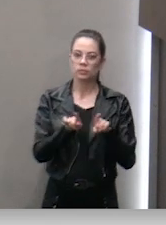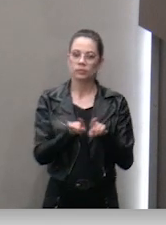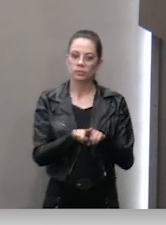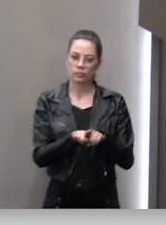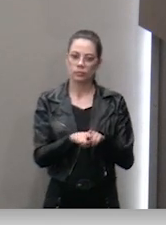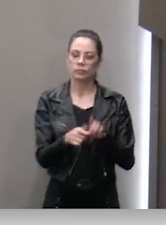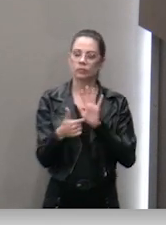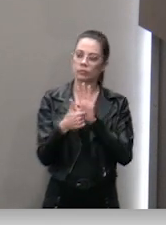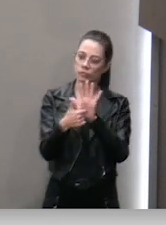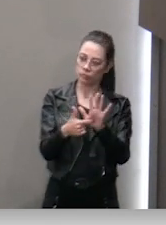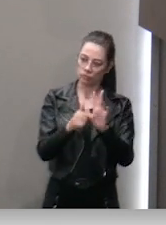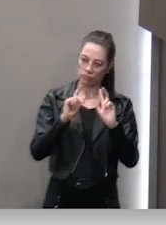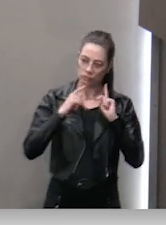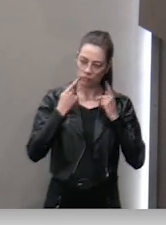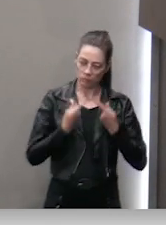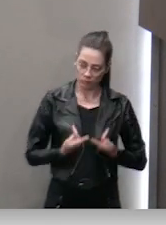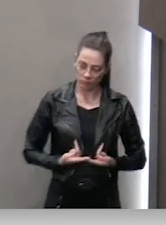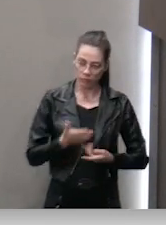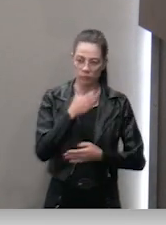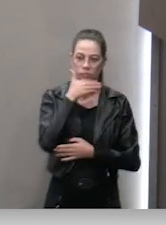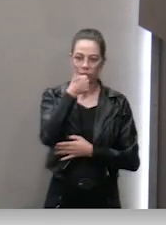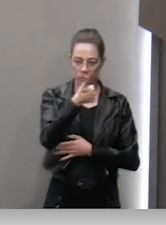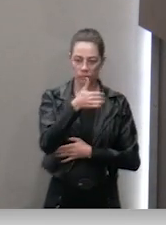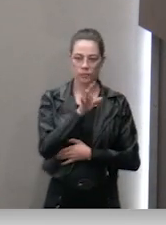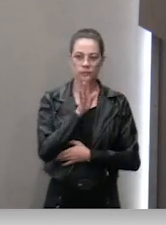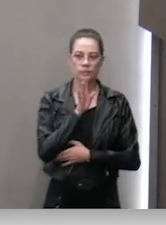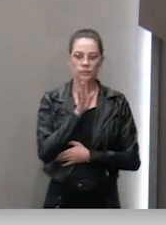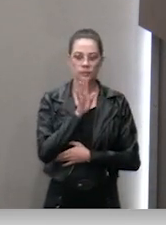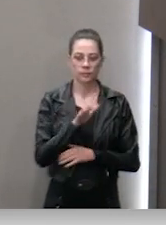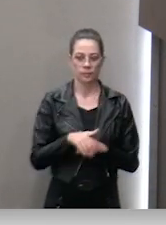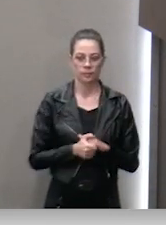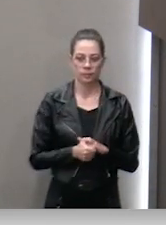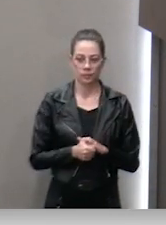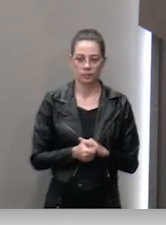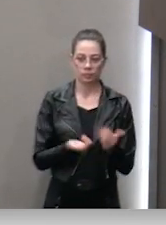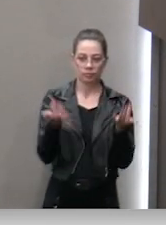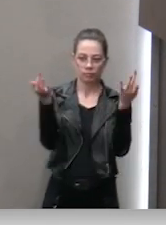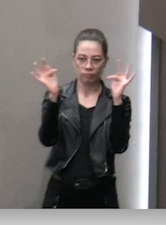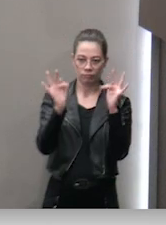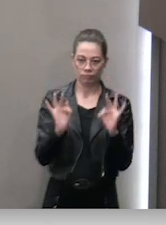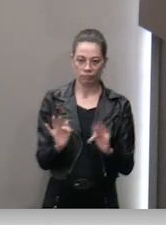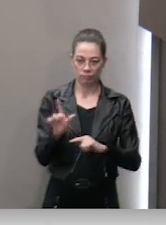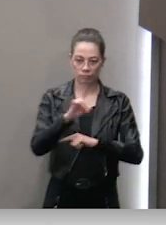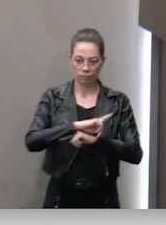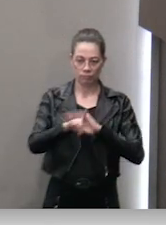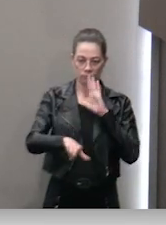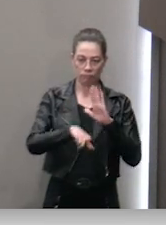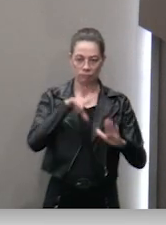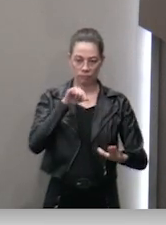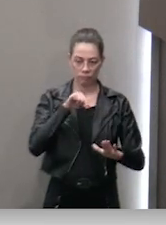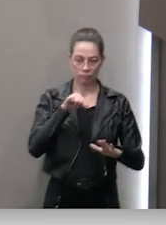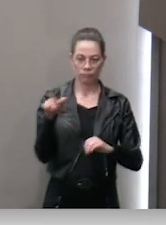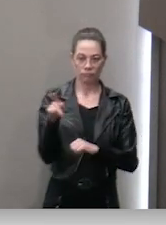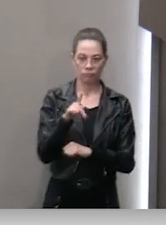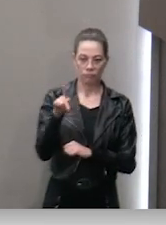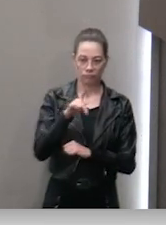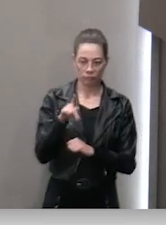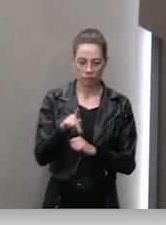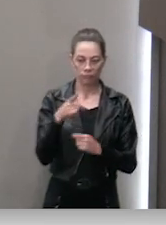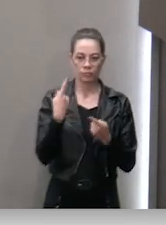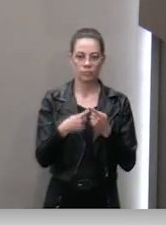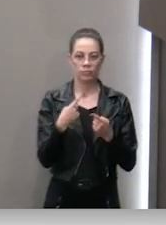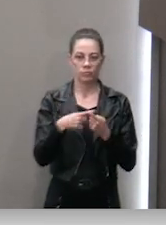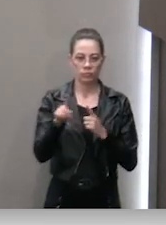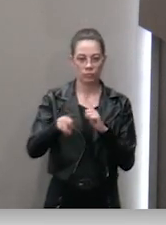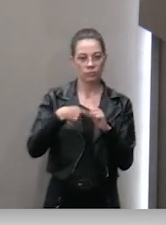a demonstração de um ser humano que vale a pena conhecer. Feliz o dia que tu escolheu ser professora e